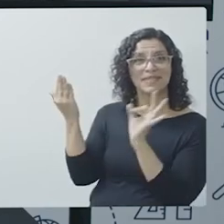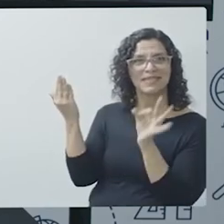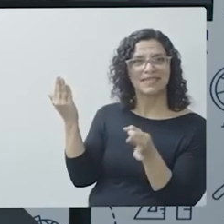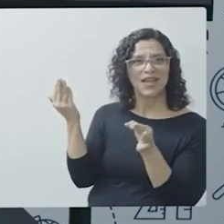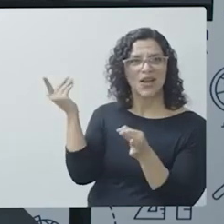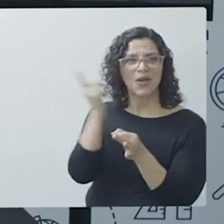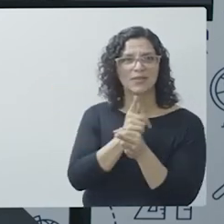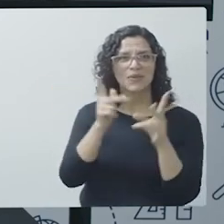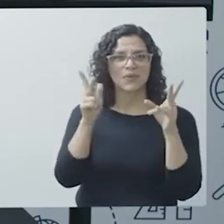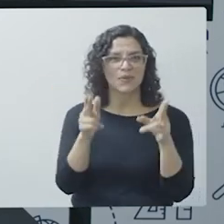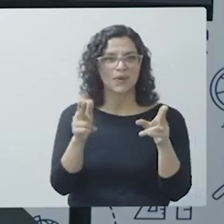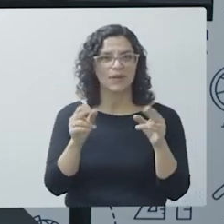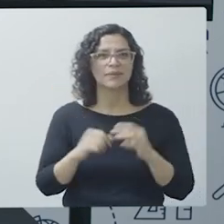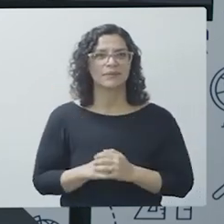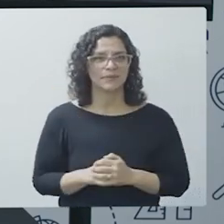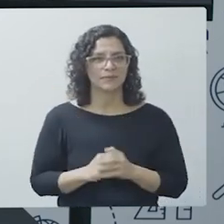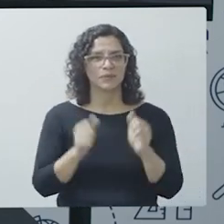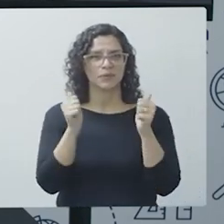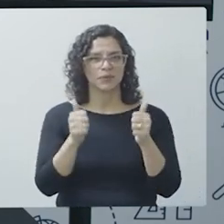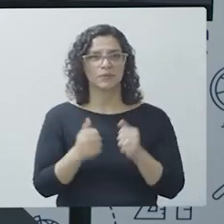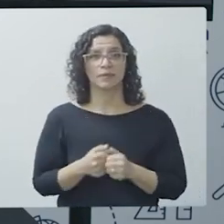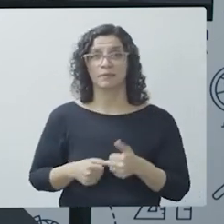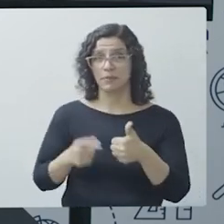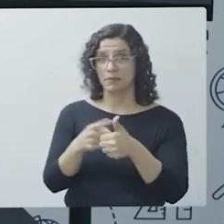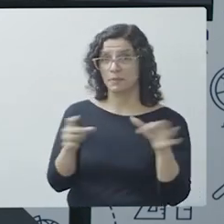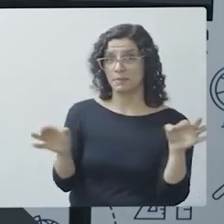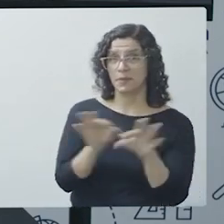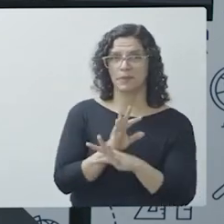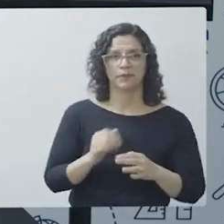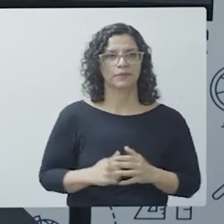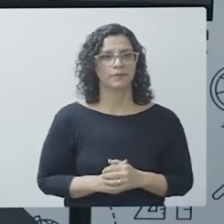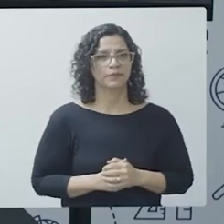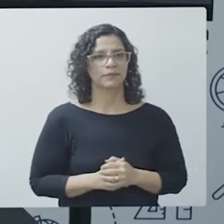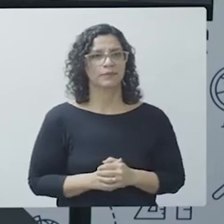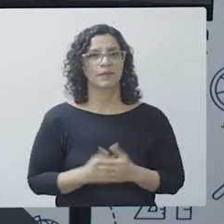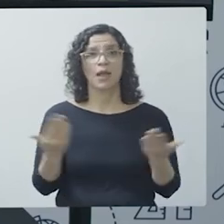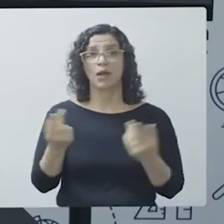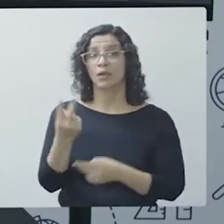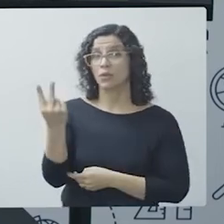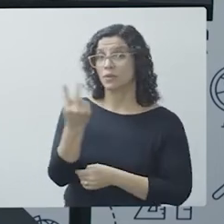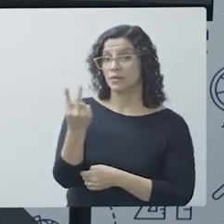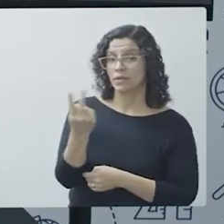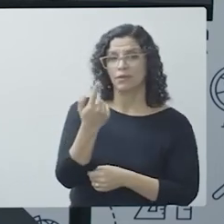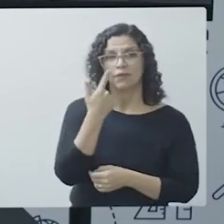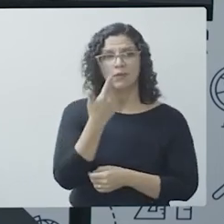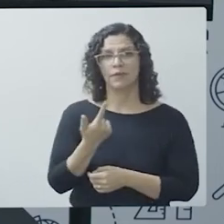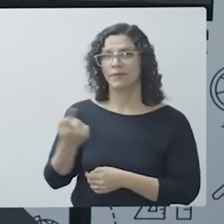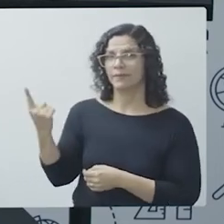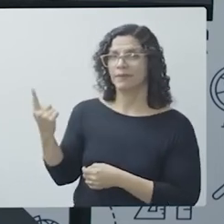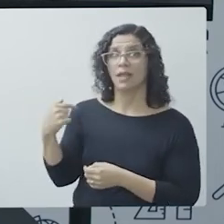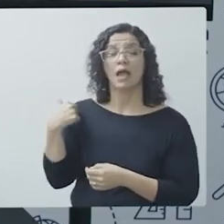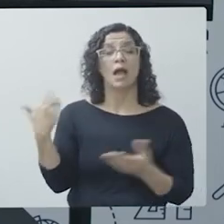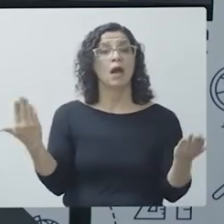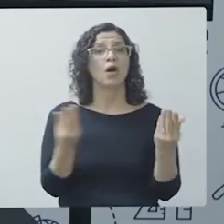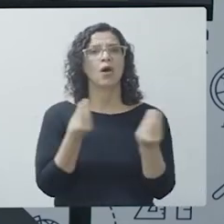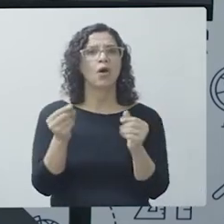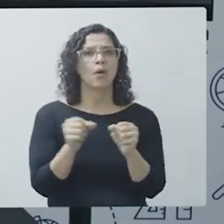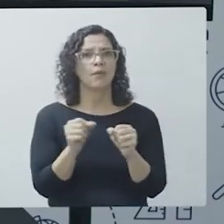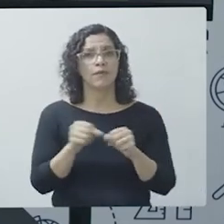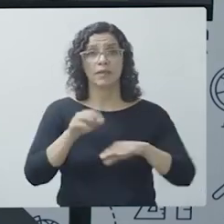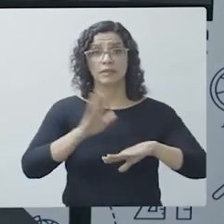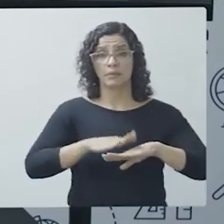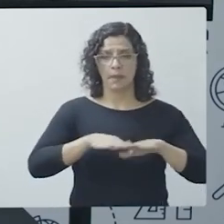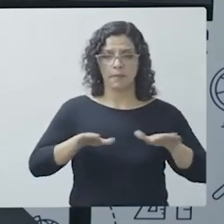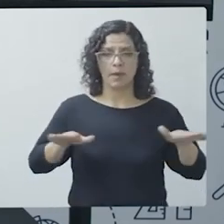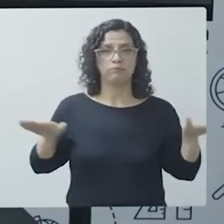Certo? Conseguiram fazer? Muito bem, o primeiro tá pronto. Vamos ver o segundo agora. E